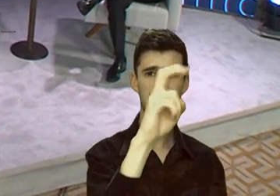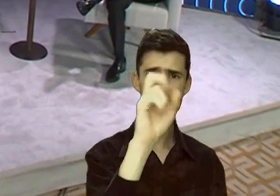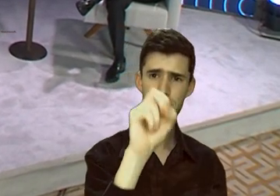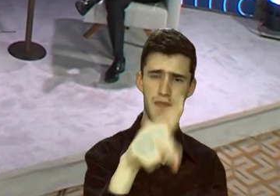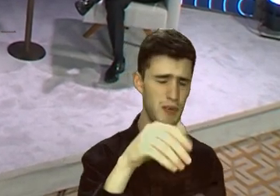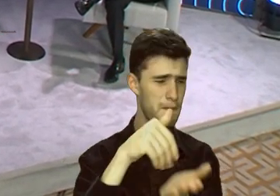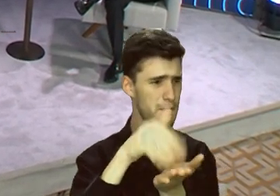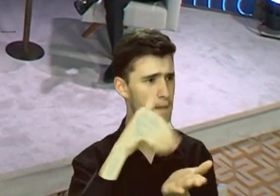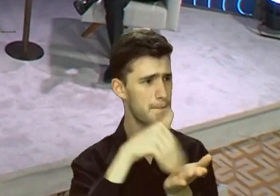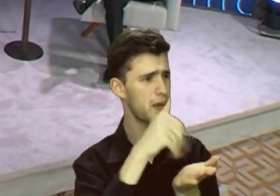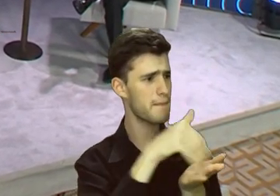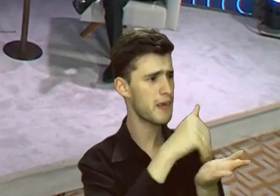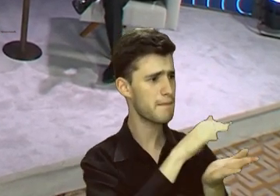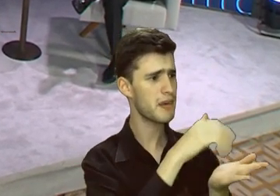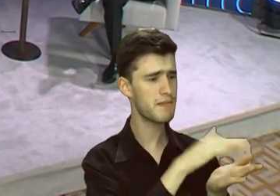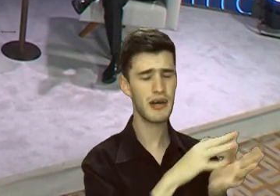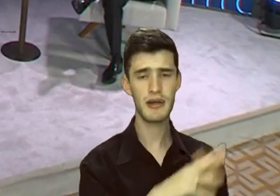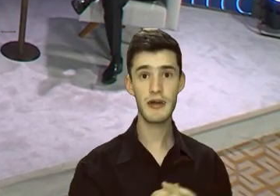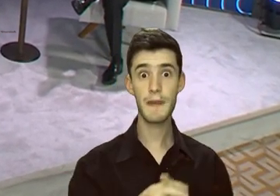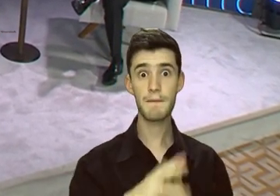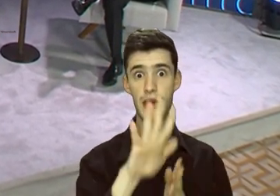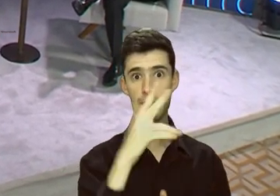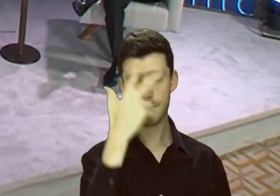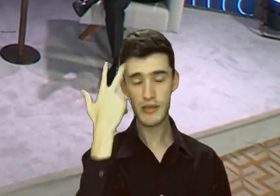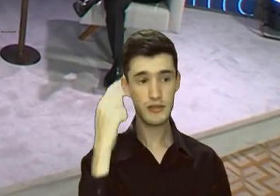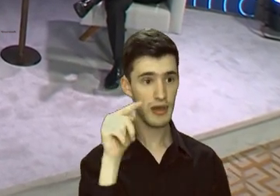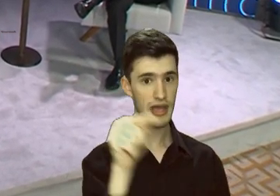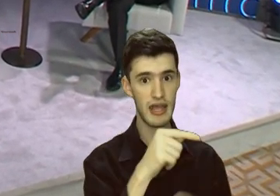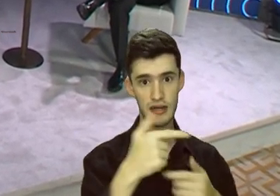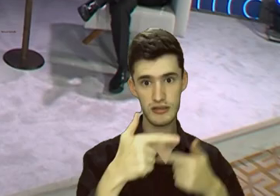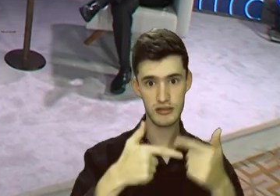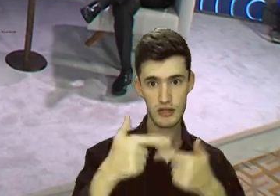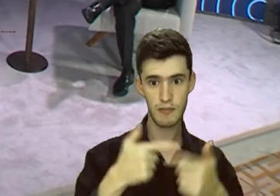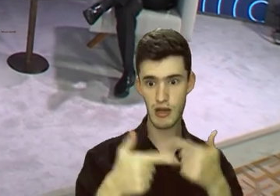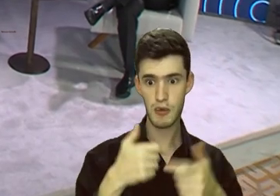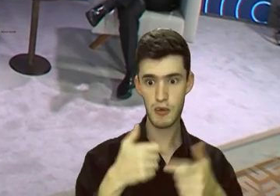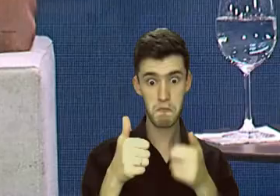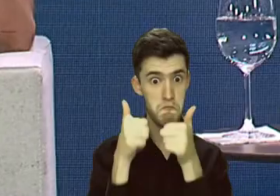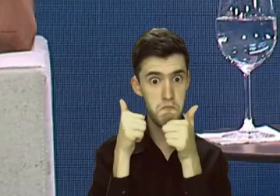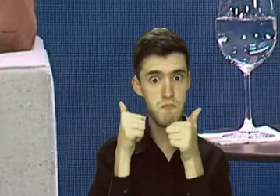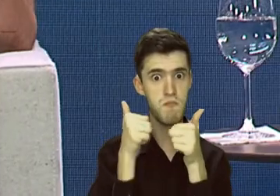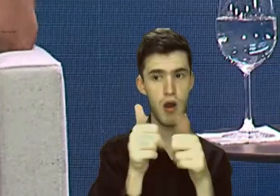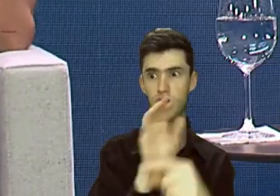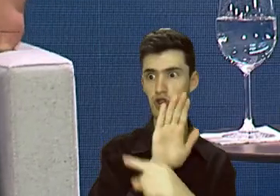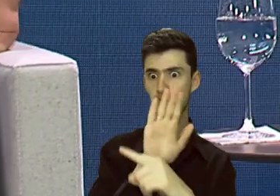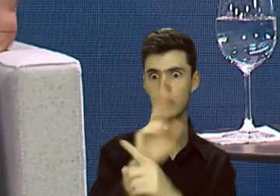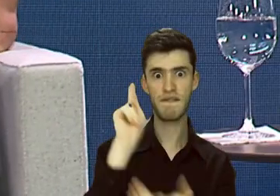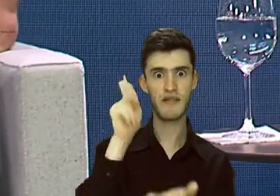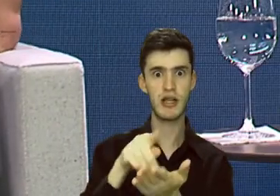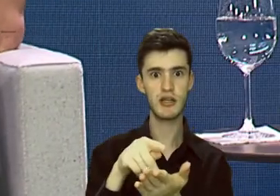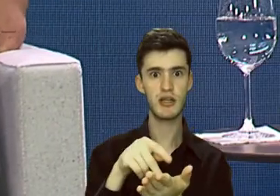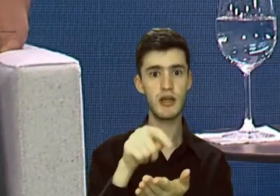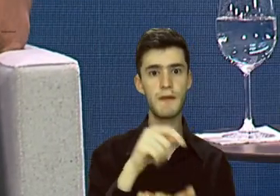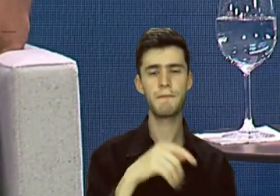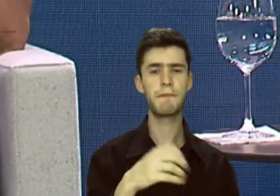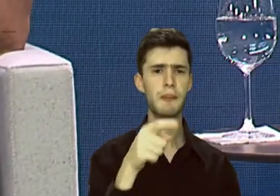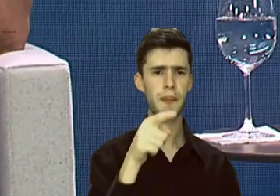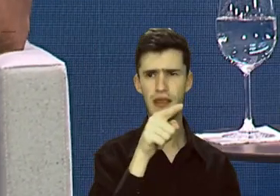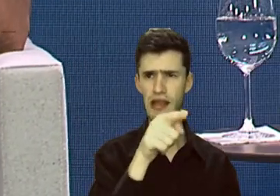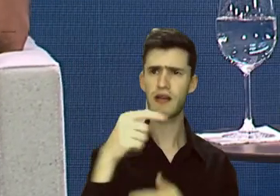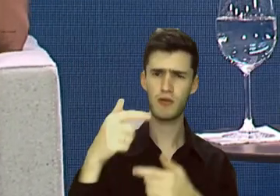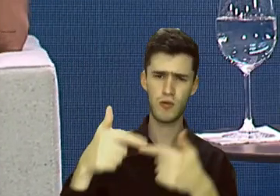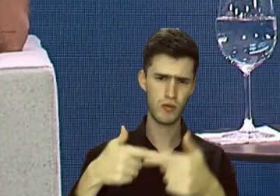que se realmente são boas que fazem uma diferença esse mercado não vai mudar muito ele vai continuar ganhando em dólar trabalhando para fora né tem